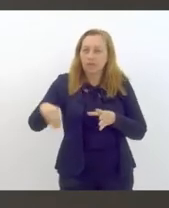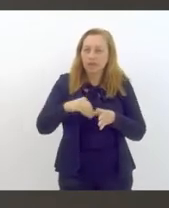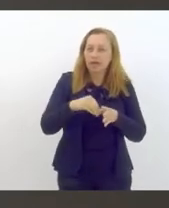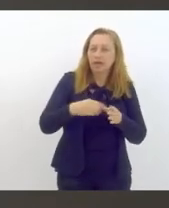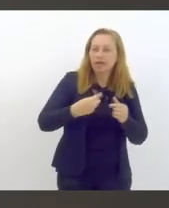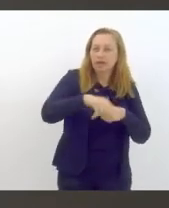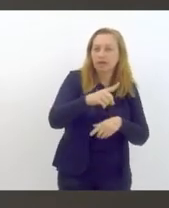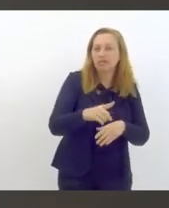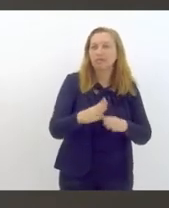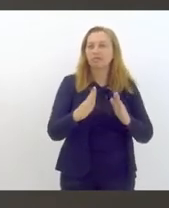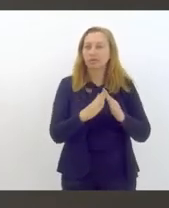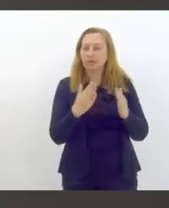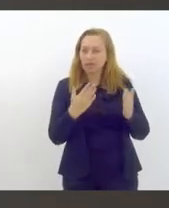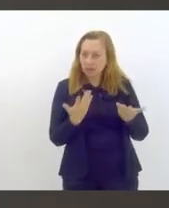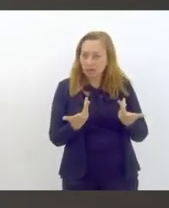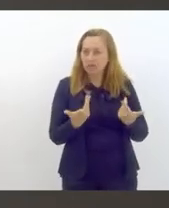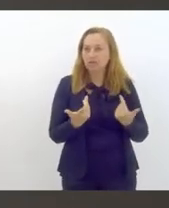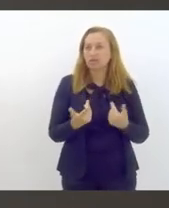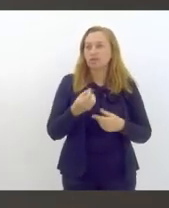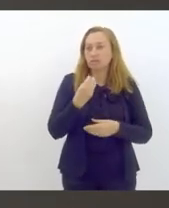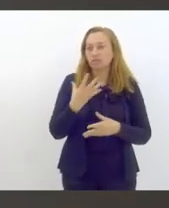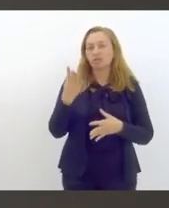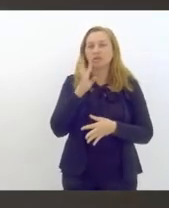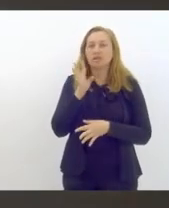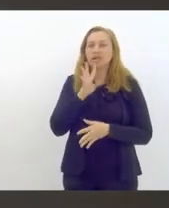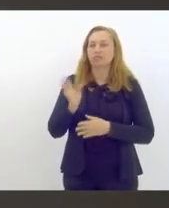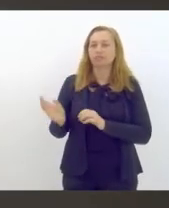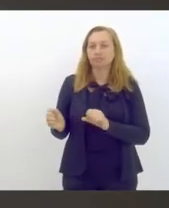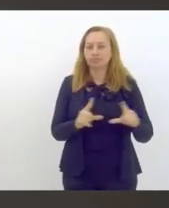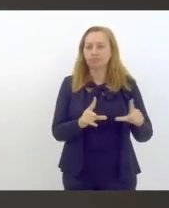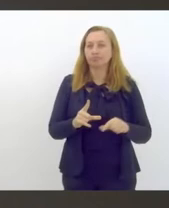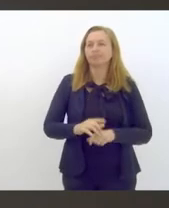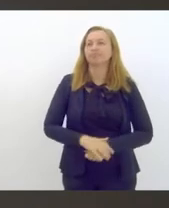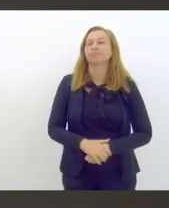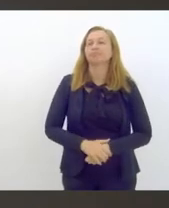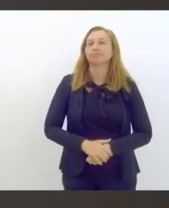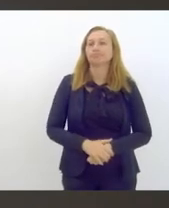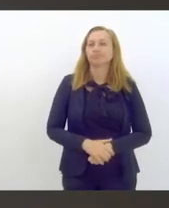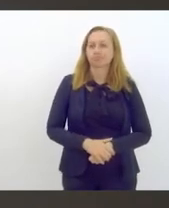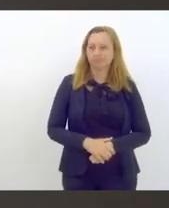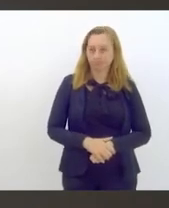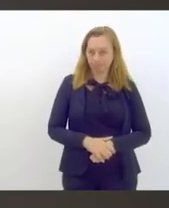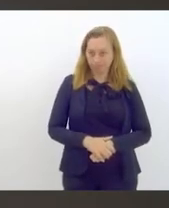coisa muito legal que a gente está promovendo através desse projeto. Pode passar.